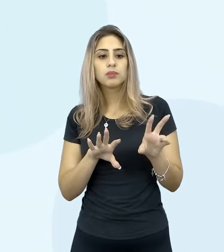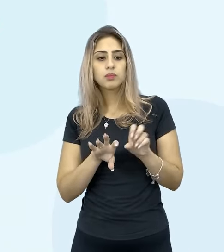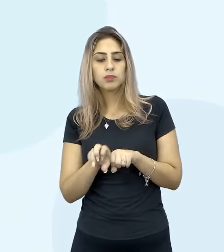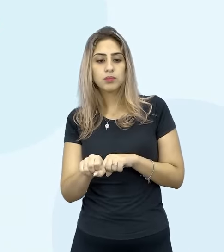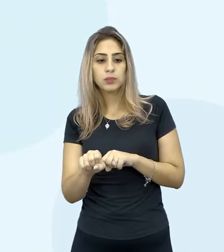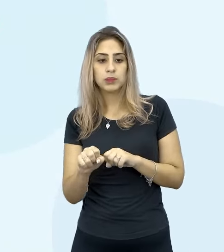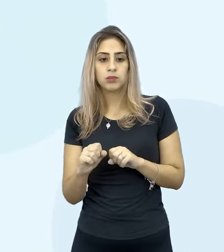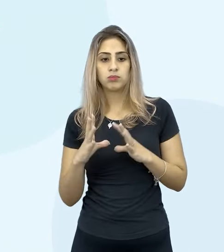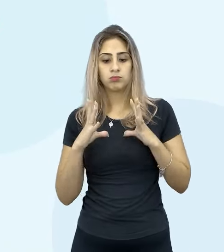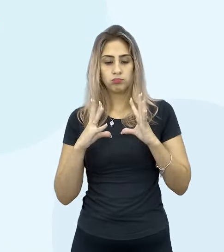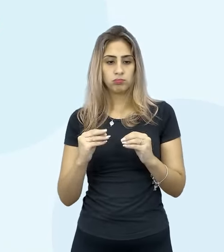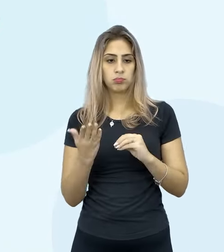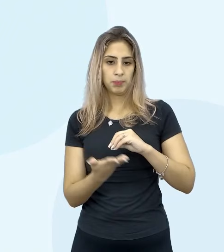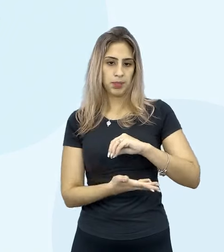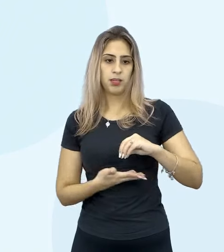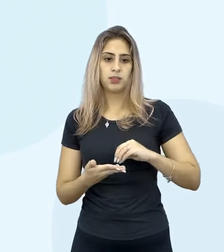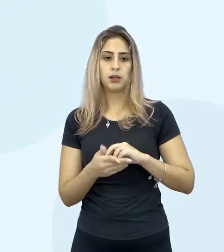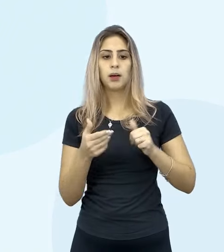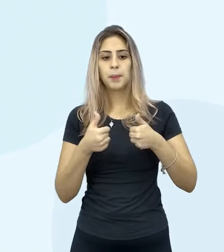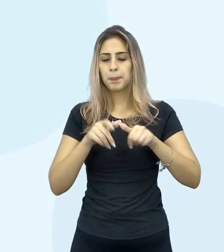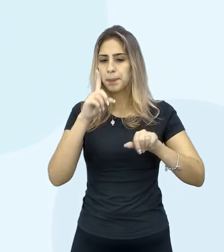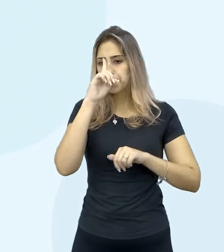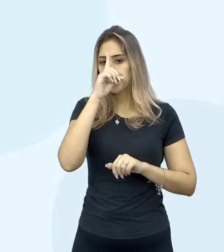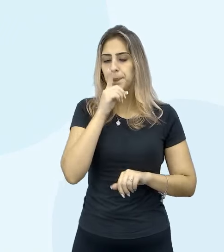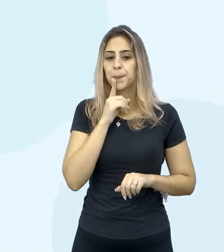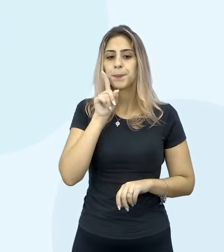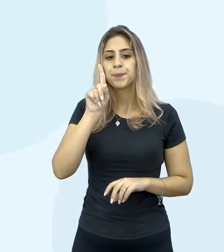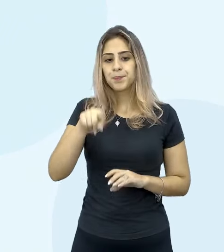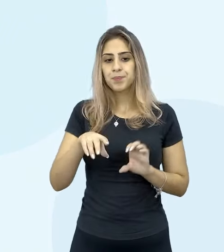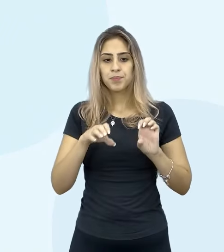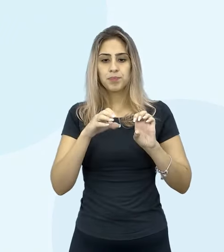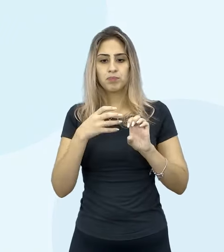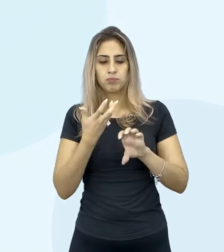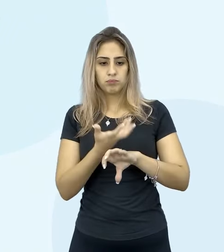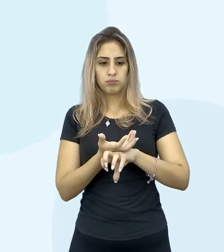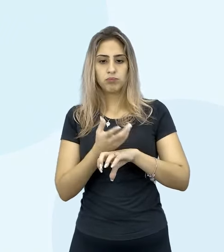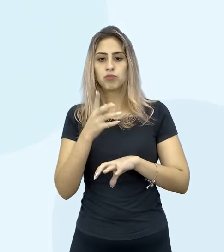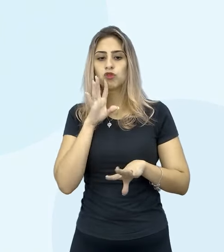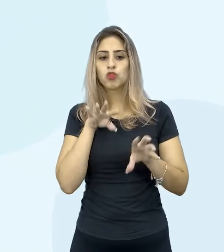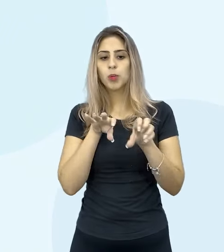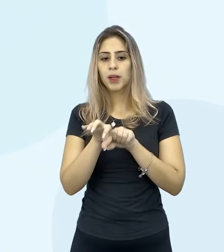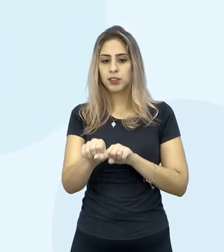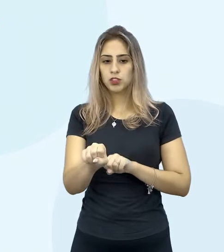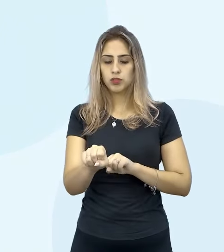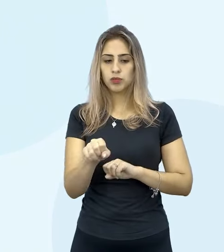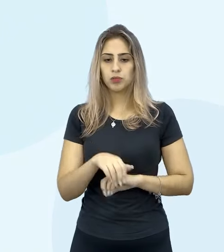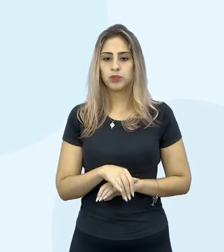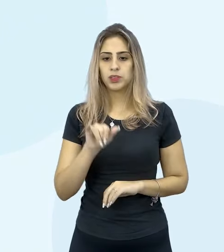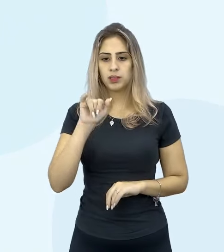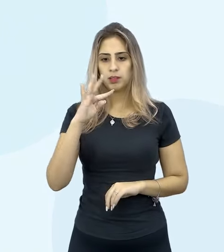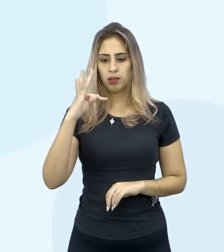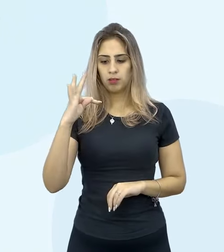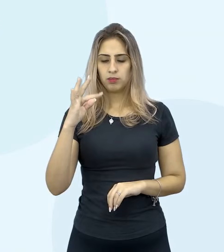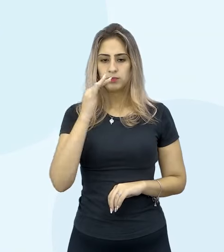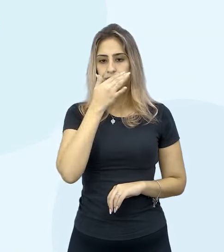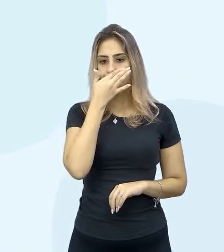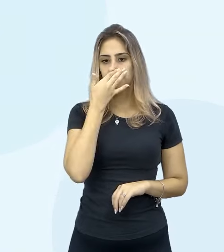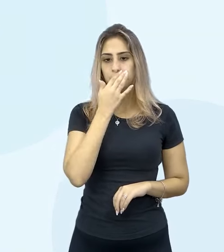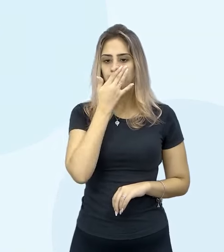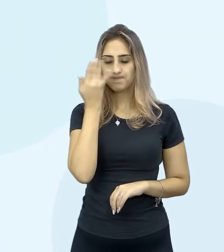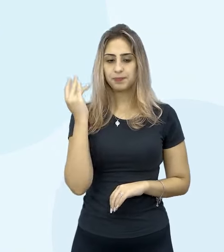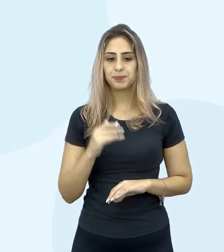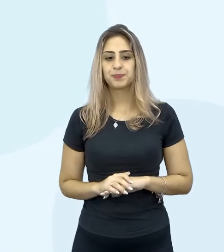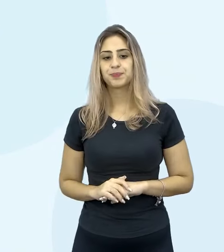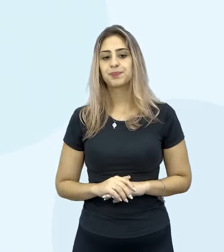geral básica e o que está em amarelo é os itinerários formativos. Então, na hora que você, professor, observar lá no